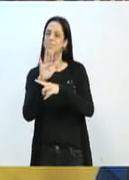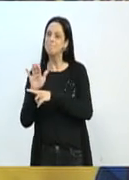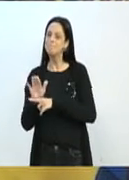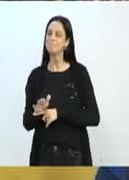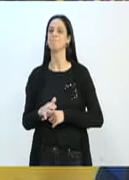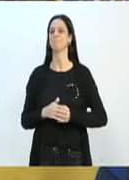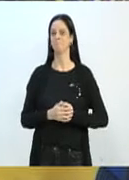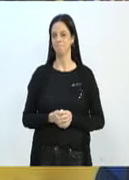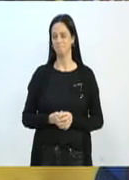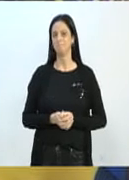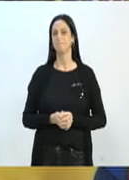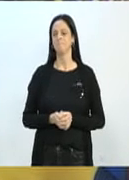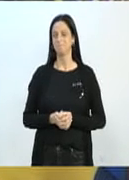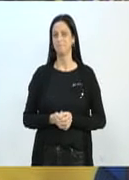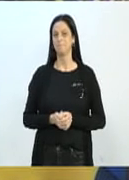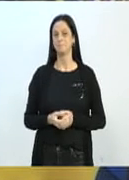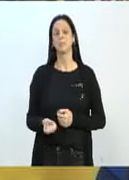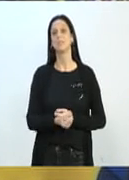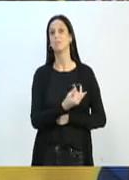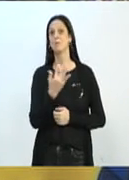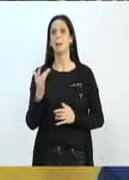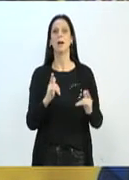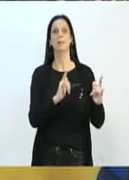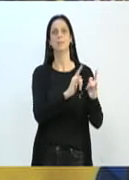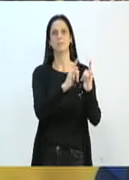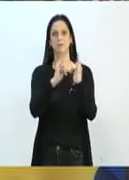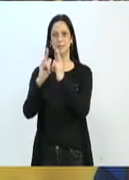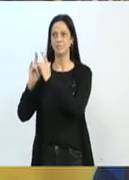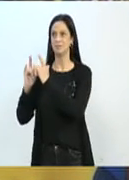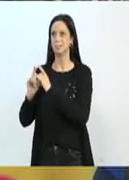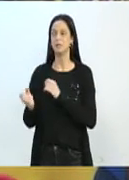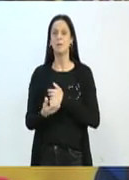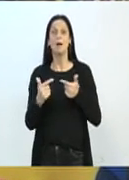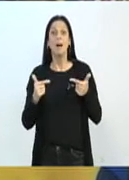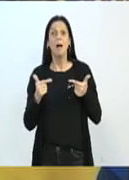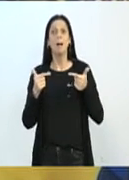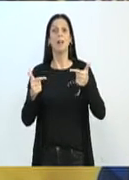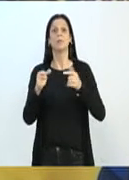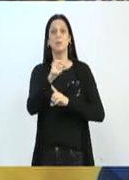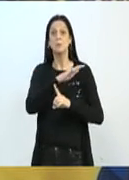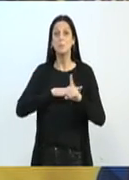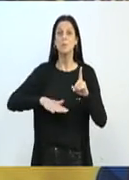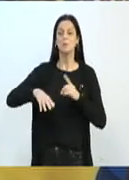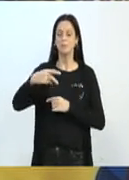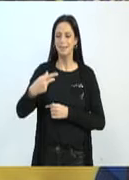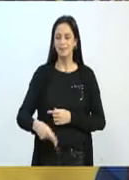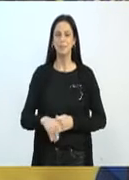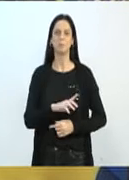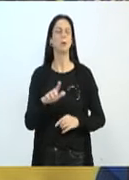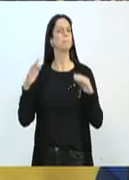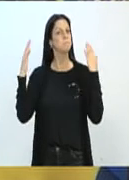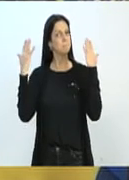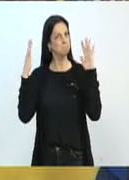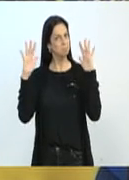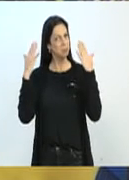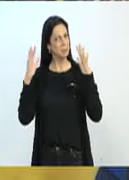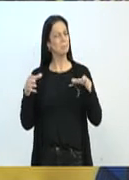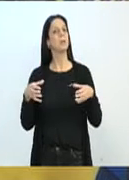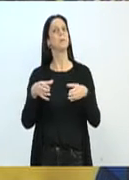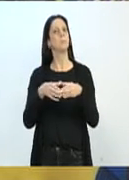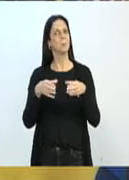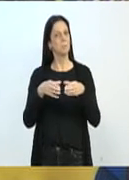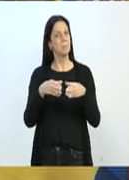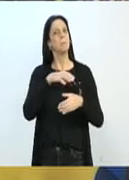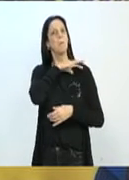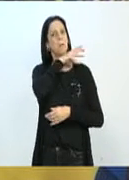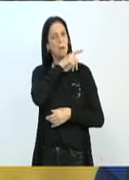que ajuda também tantas entidades e tantas ações sociais na nossa cidade Parabéns Lions Clube Blumenau